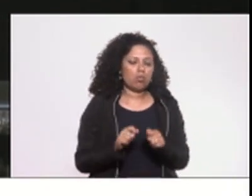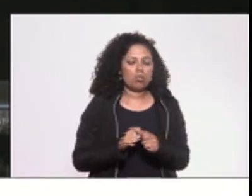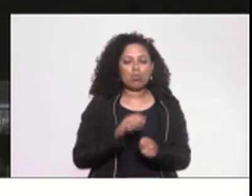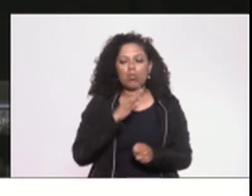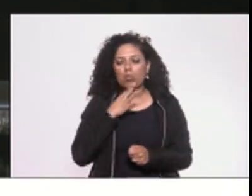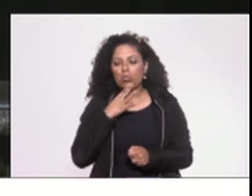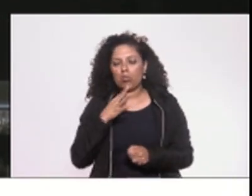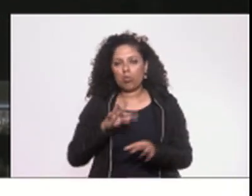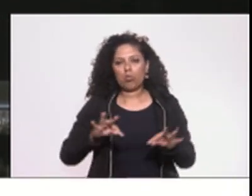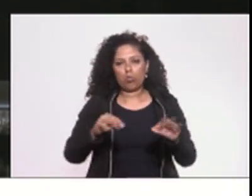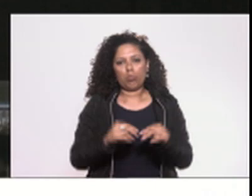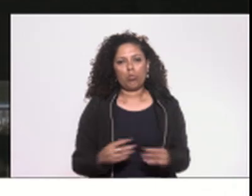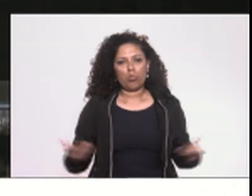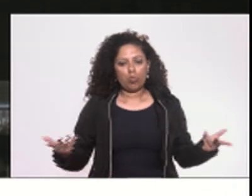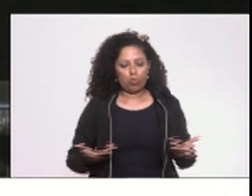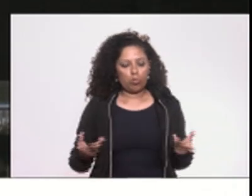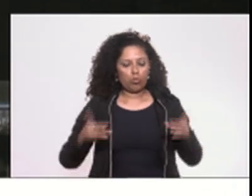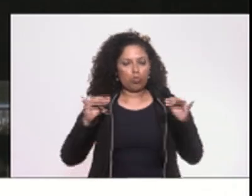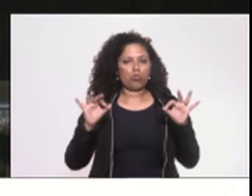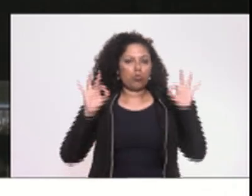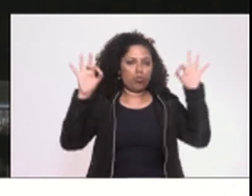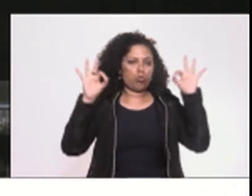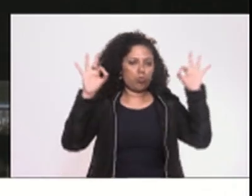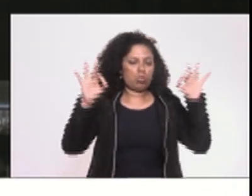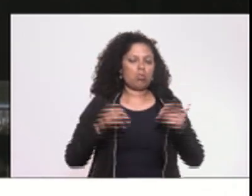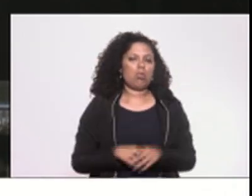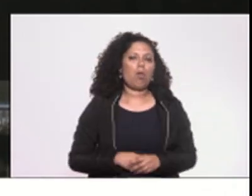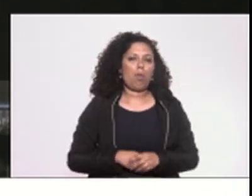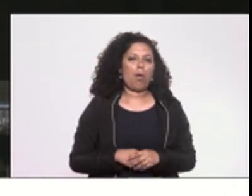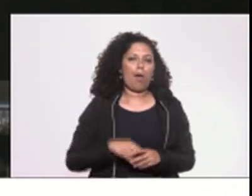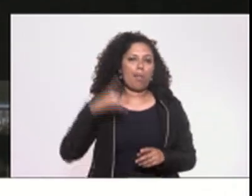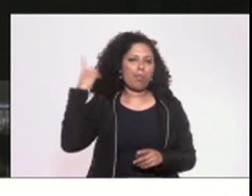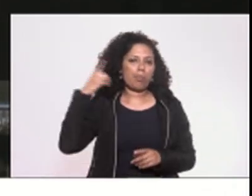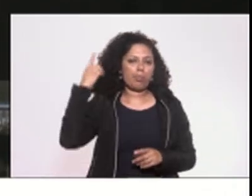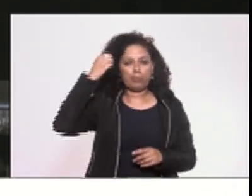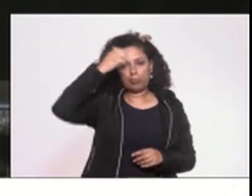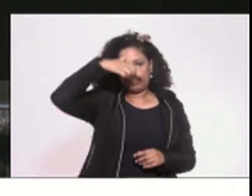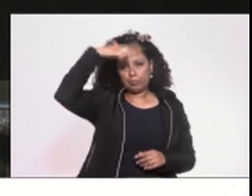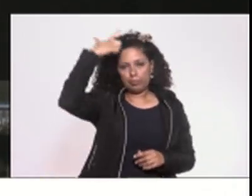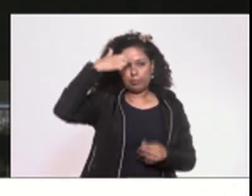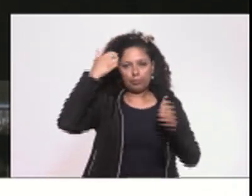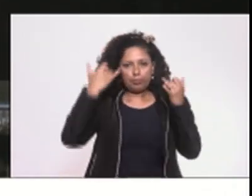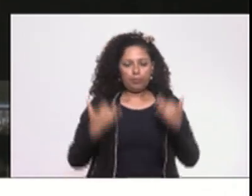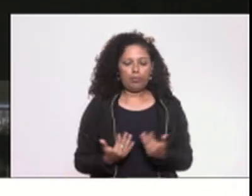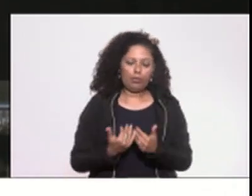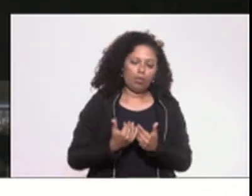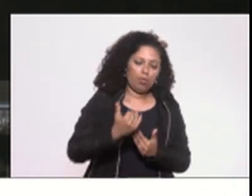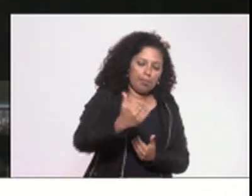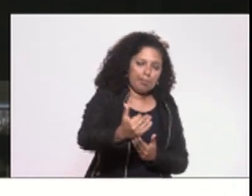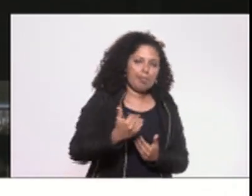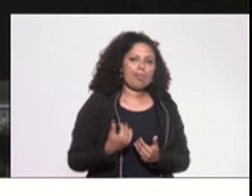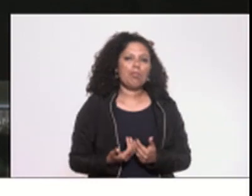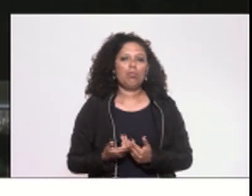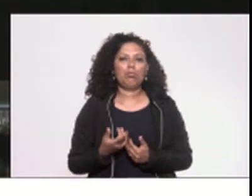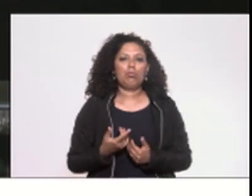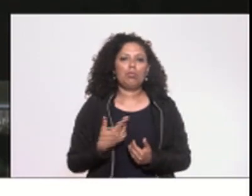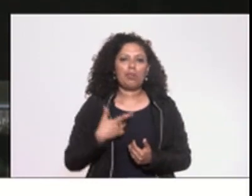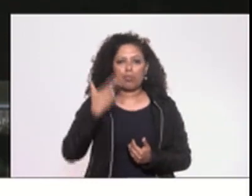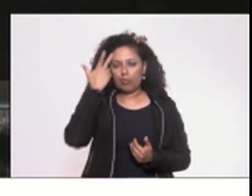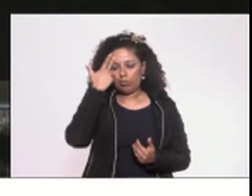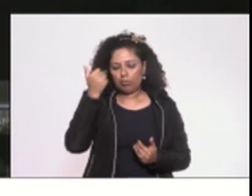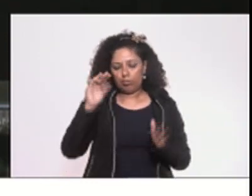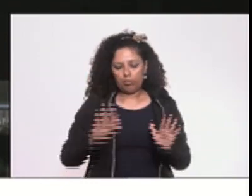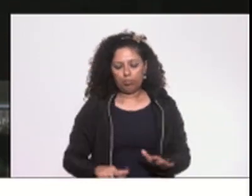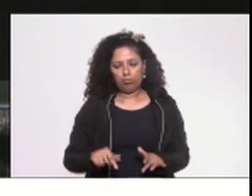conhecido. Hoje é um dia especial, o deputado Luiz Paulo explicou no início do período. Normalmente eu não fico